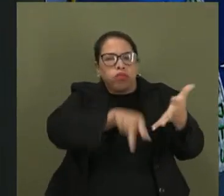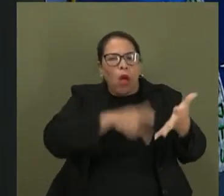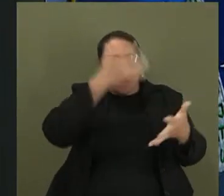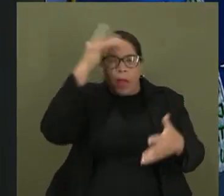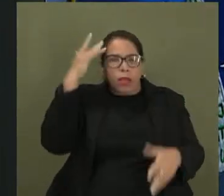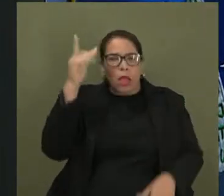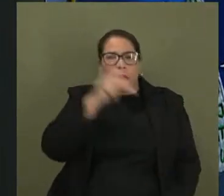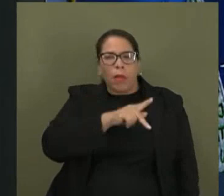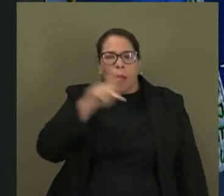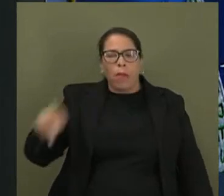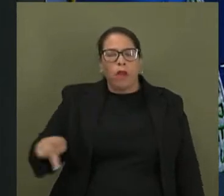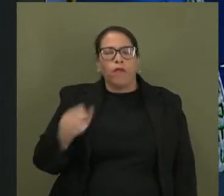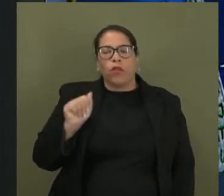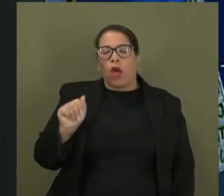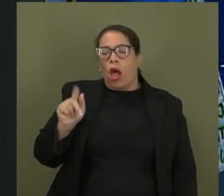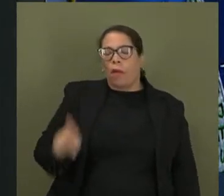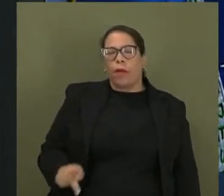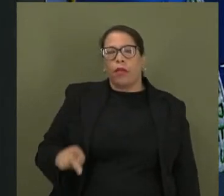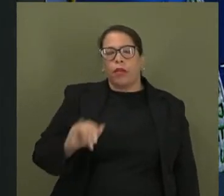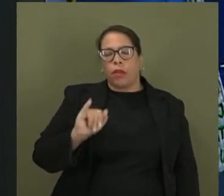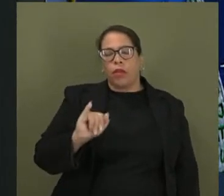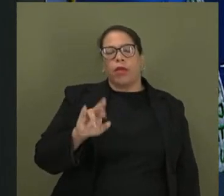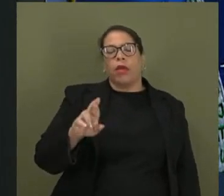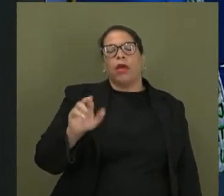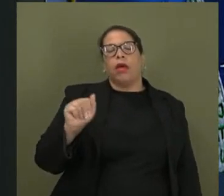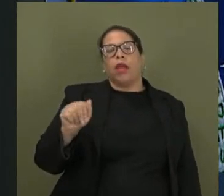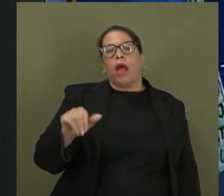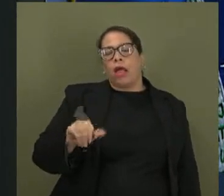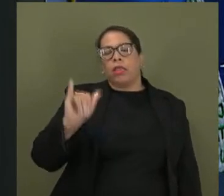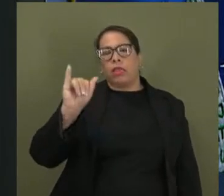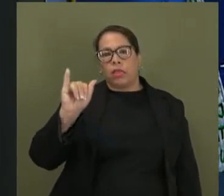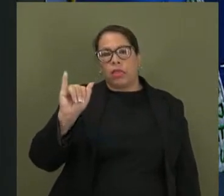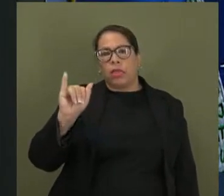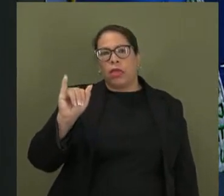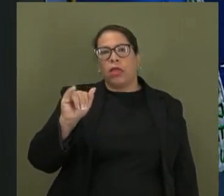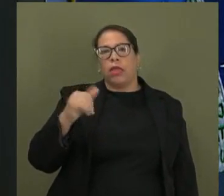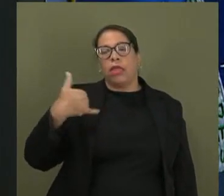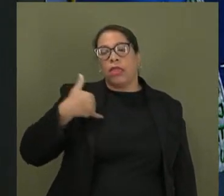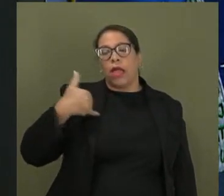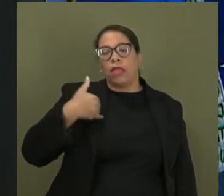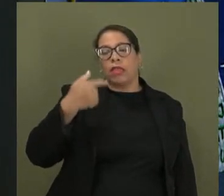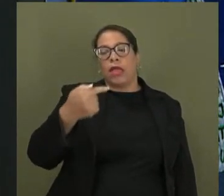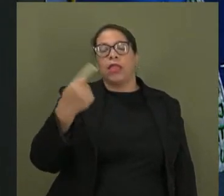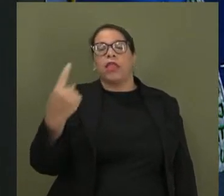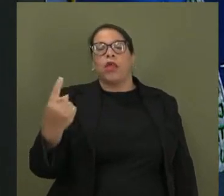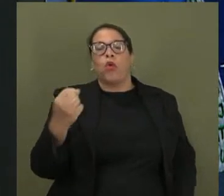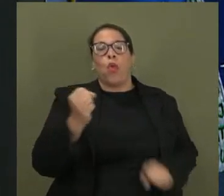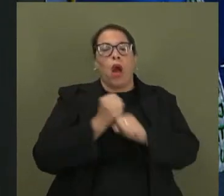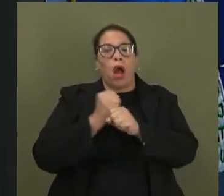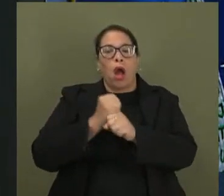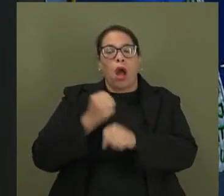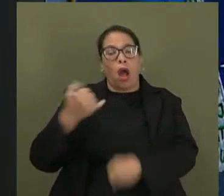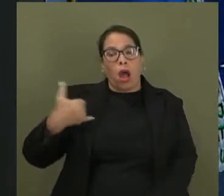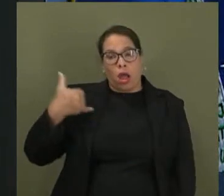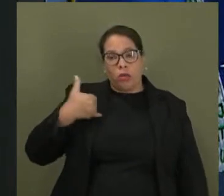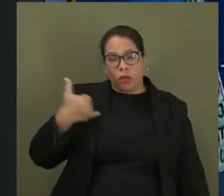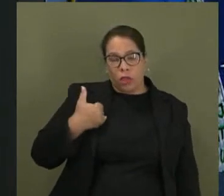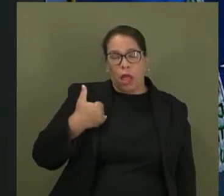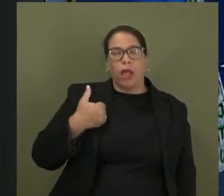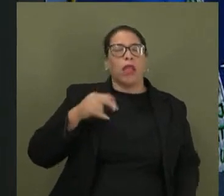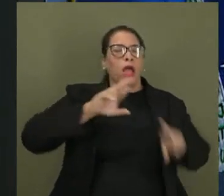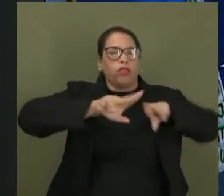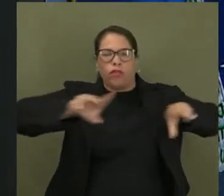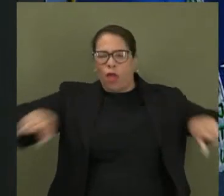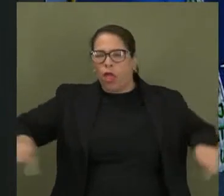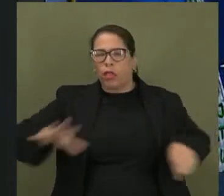da professora aposentada Iraci Nagoshi, com 71 anos de idade e várias comorbidades,